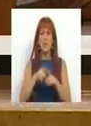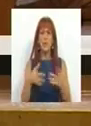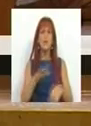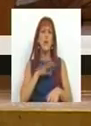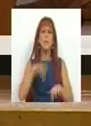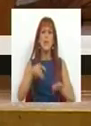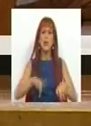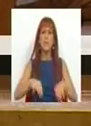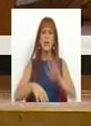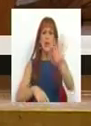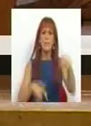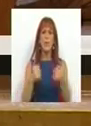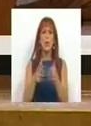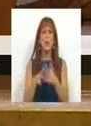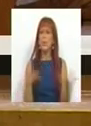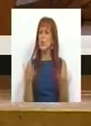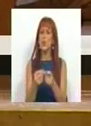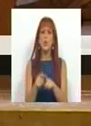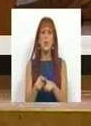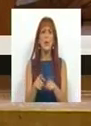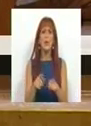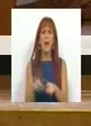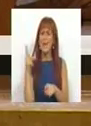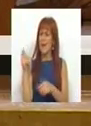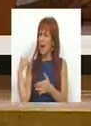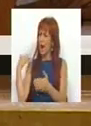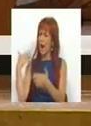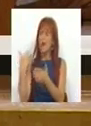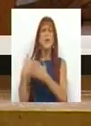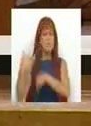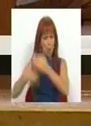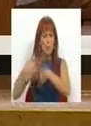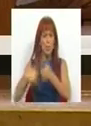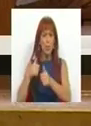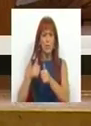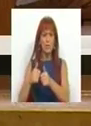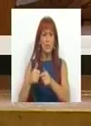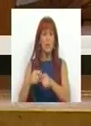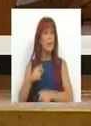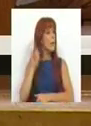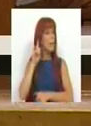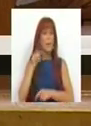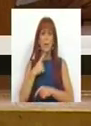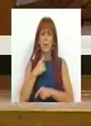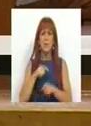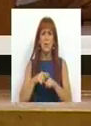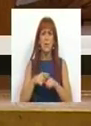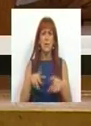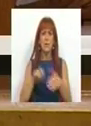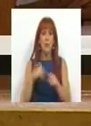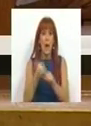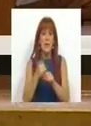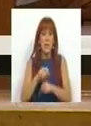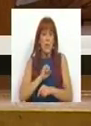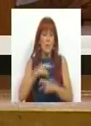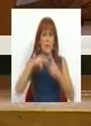Presidente, contamos com todos, como há 100 anos a esta parte tem acontecido, com a preciosa e indispensável ação